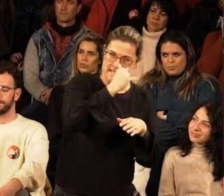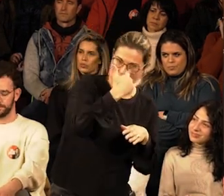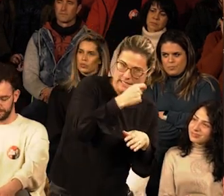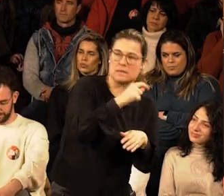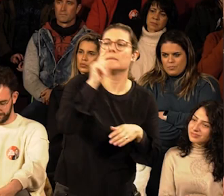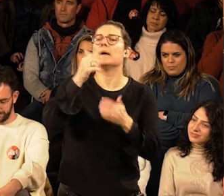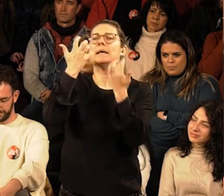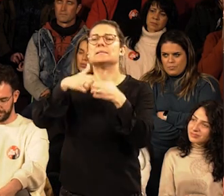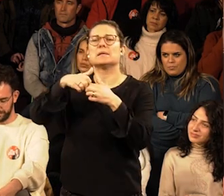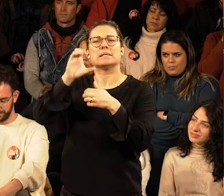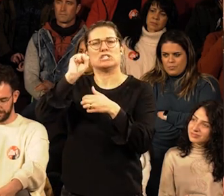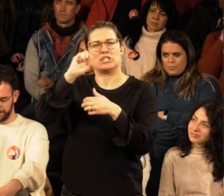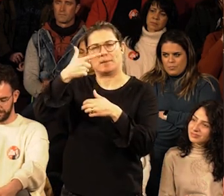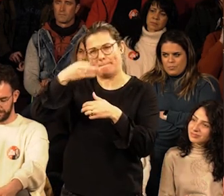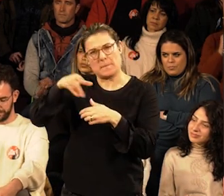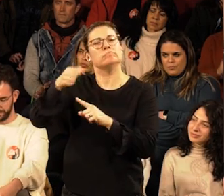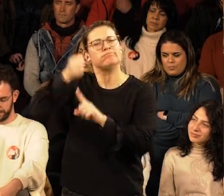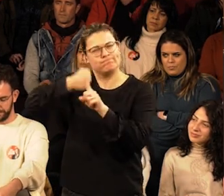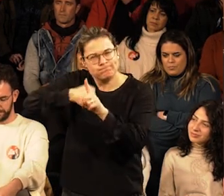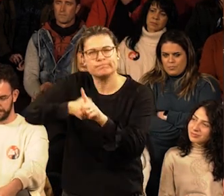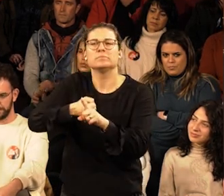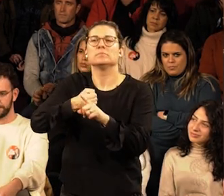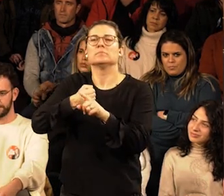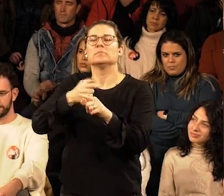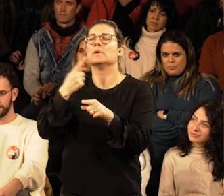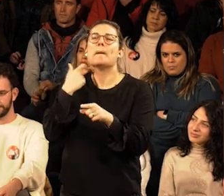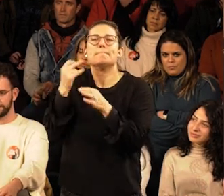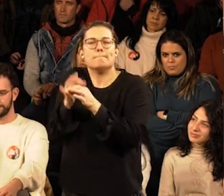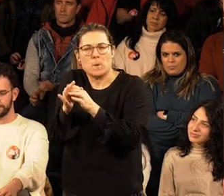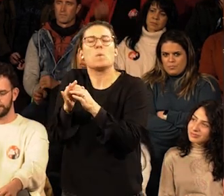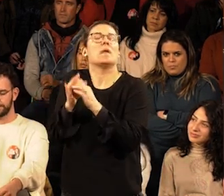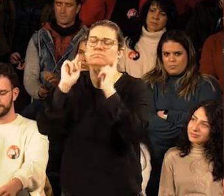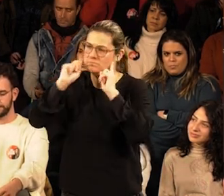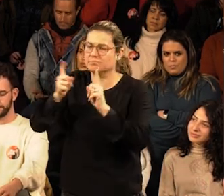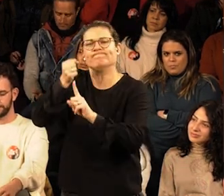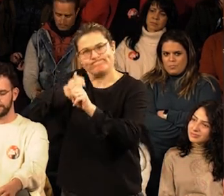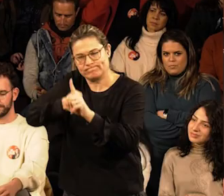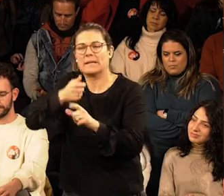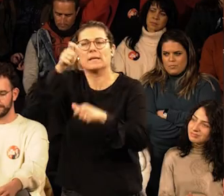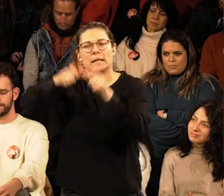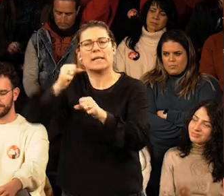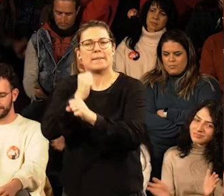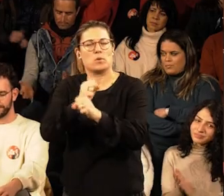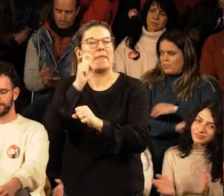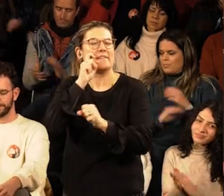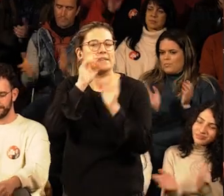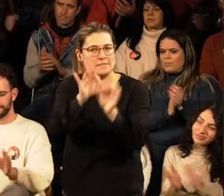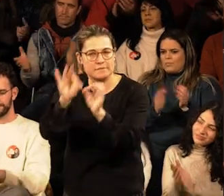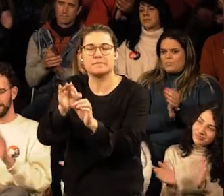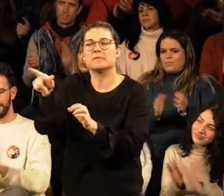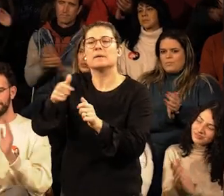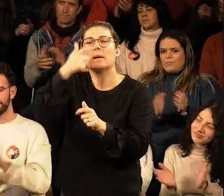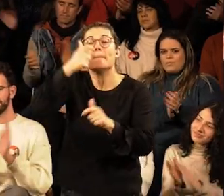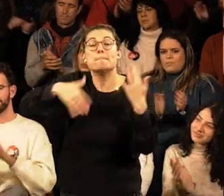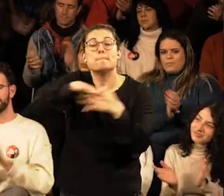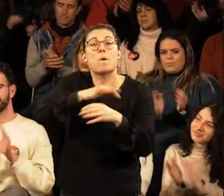sindicalistas da cgtp que lutaram mesmo em Corrente minoritária pela defesa dos direitos trabalhadores são A Luta pelos interesses